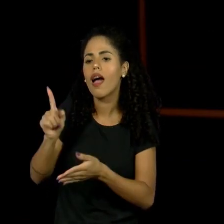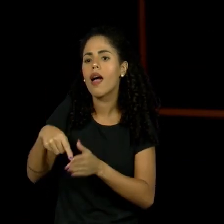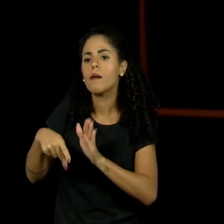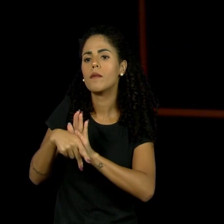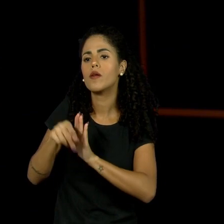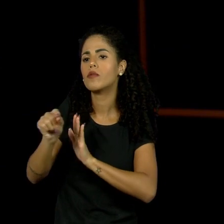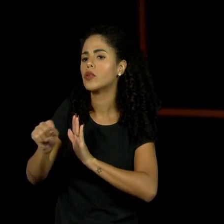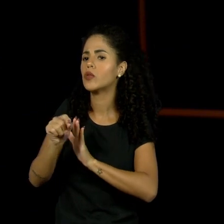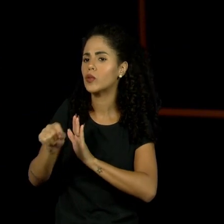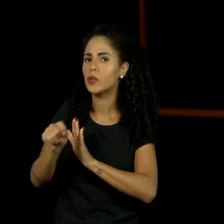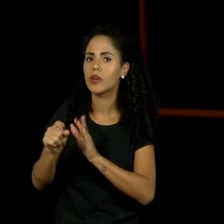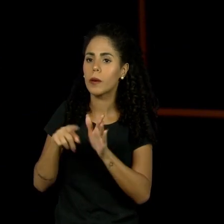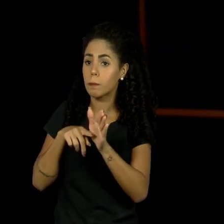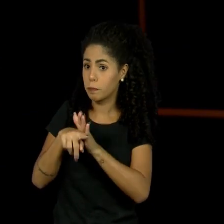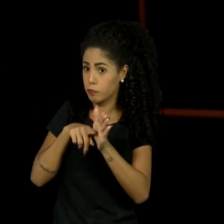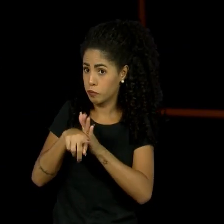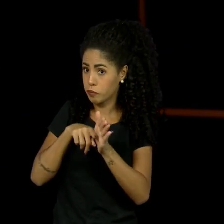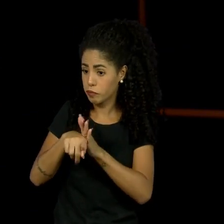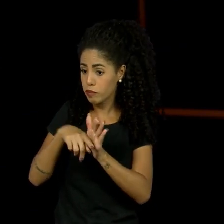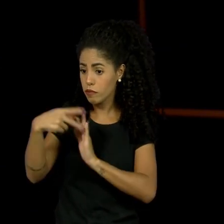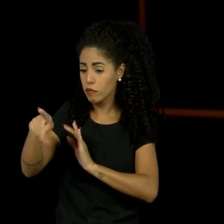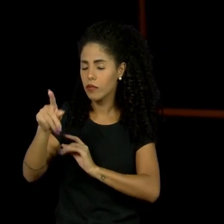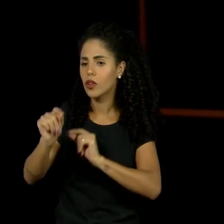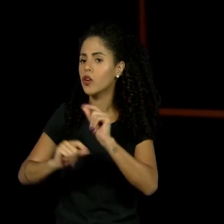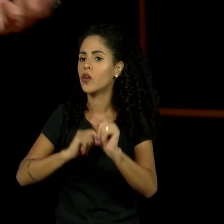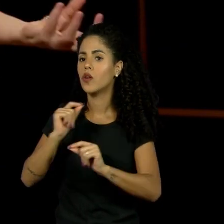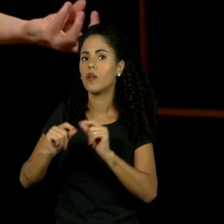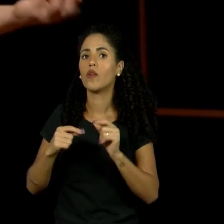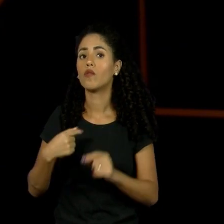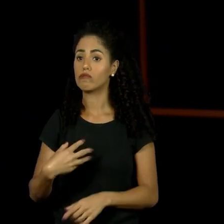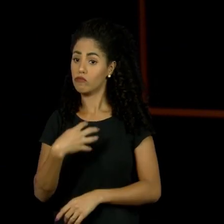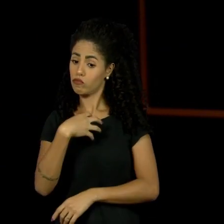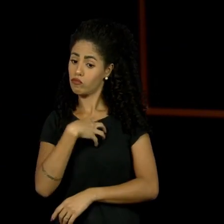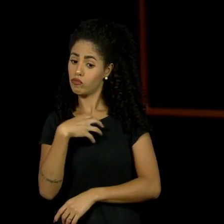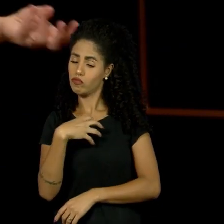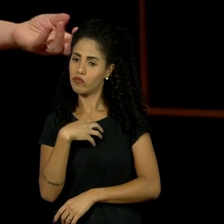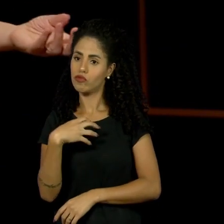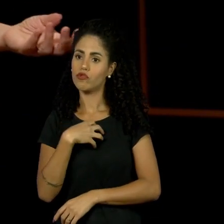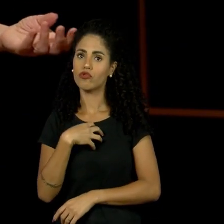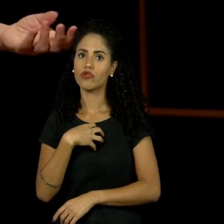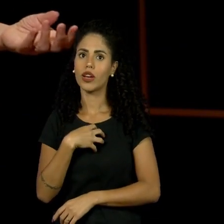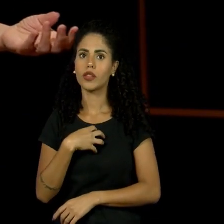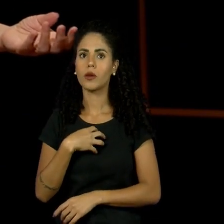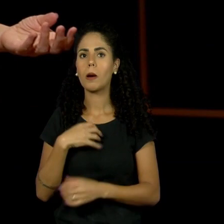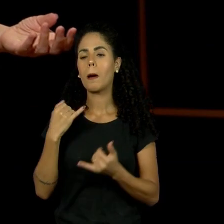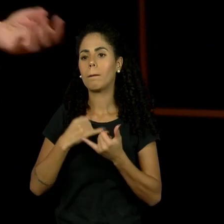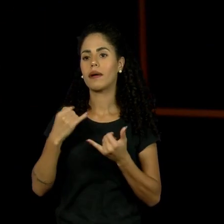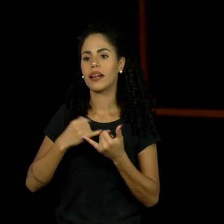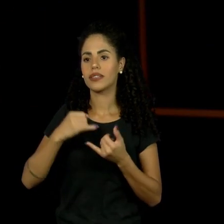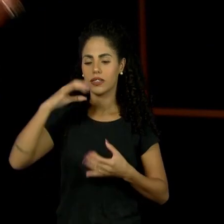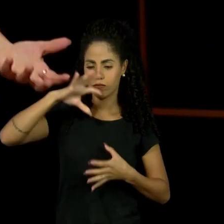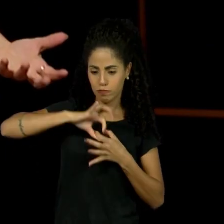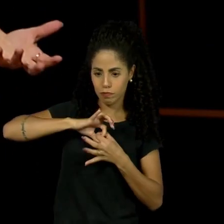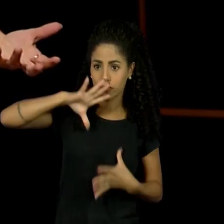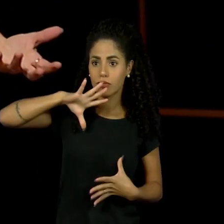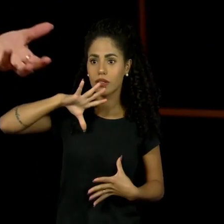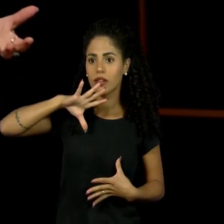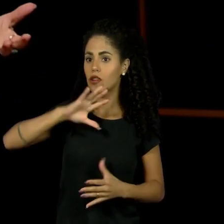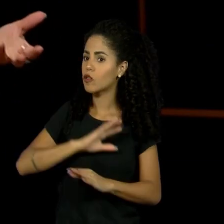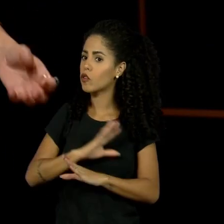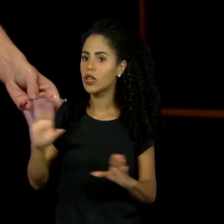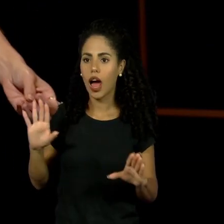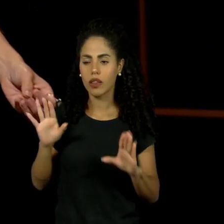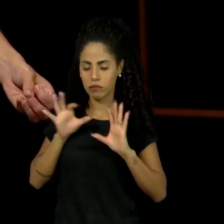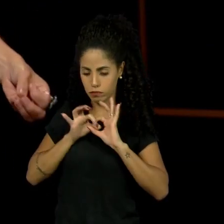dessa pesquisa deles, é que de alguma forma foi desconectado. as pontas